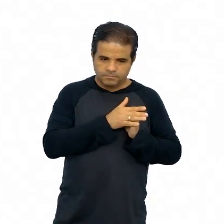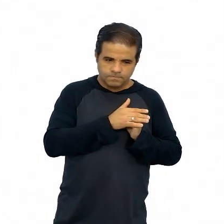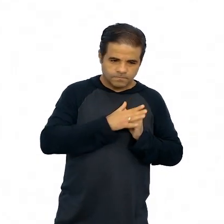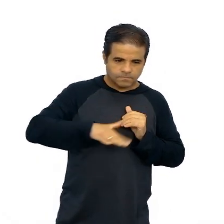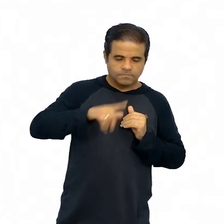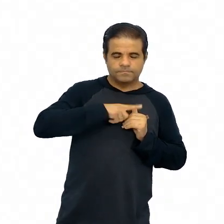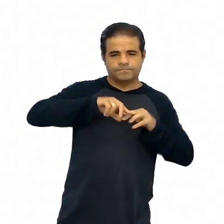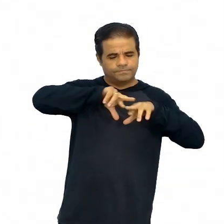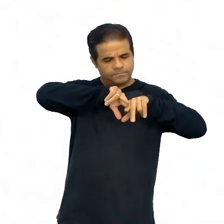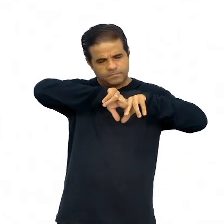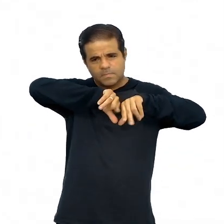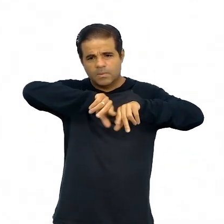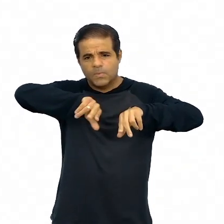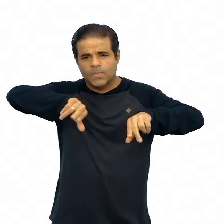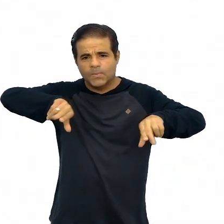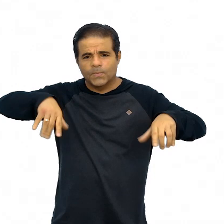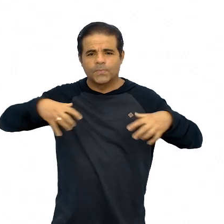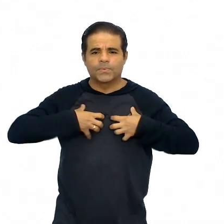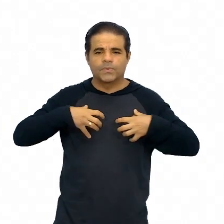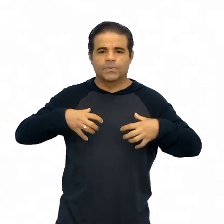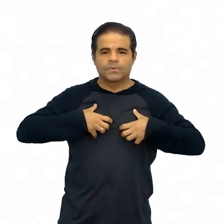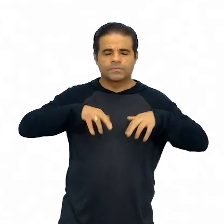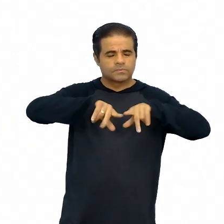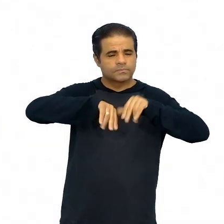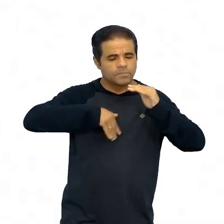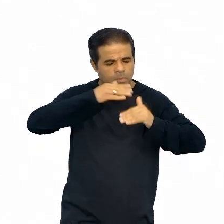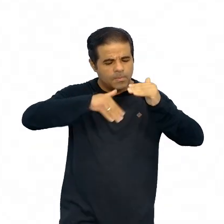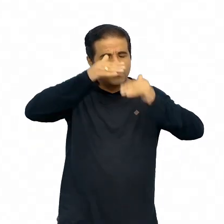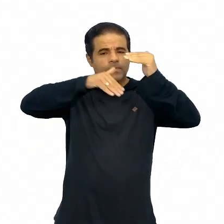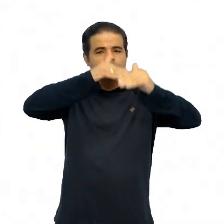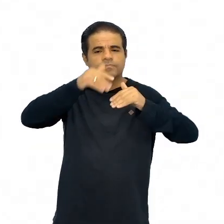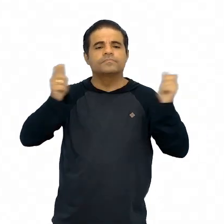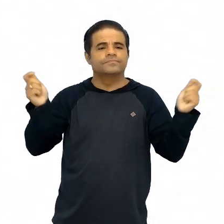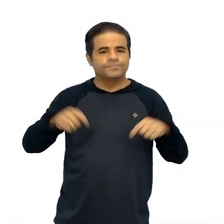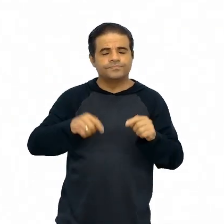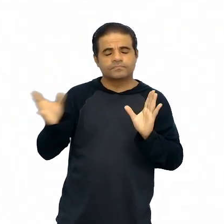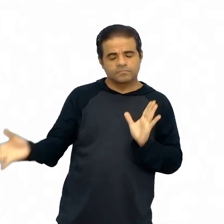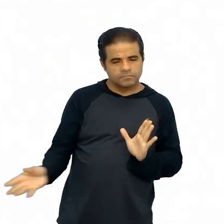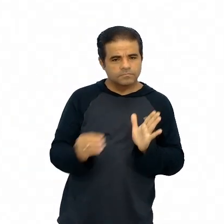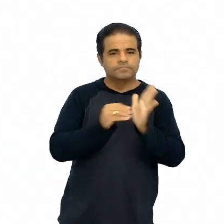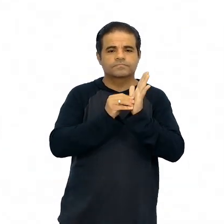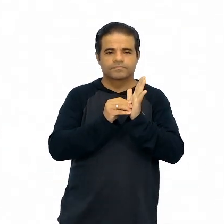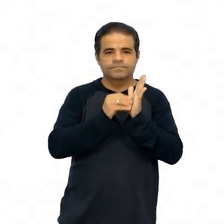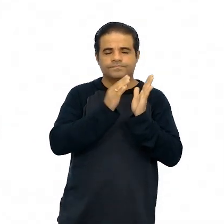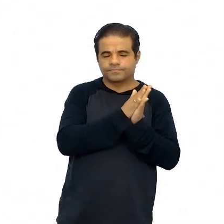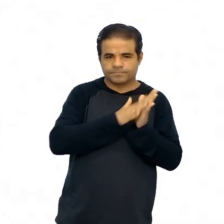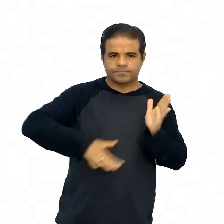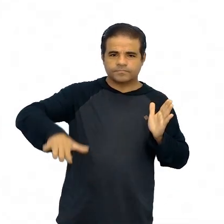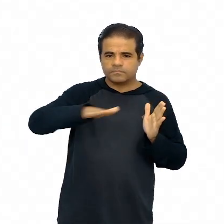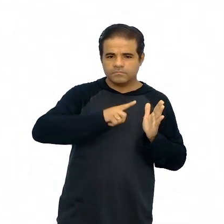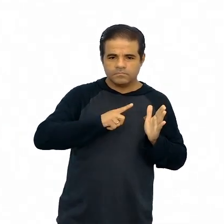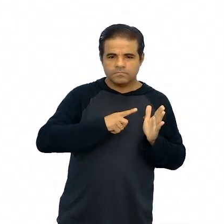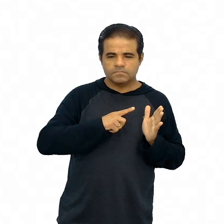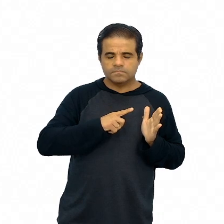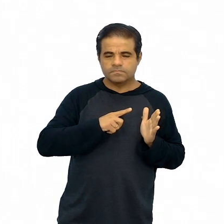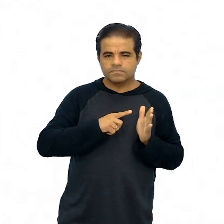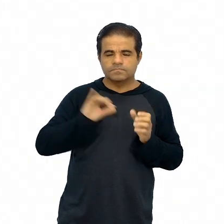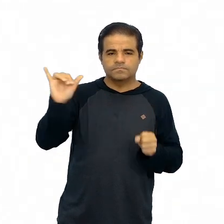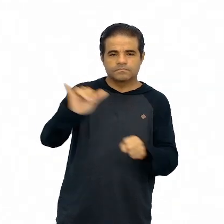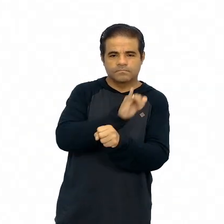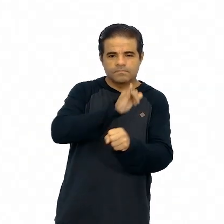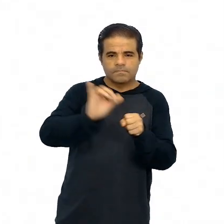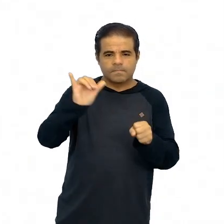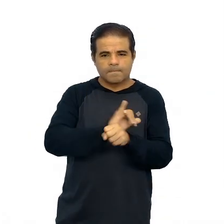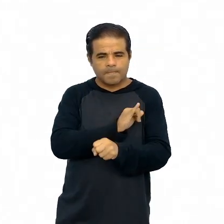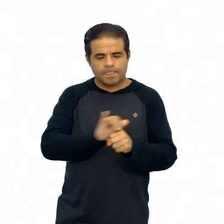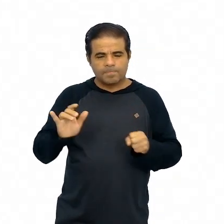as diversas maneiras de desenvolver o que está proposto. Então, são as estratégias,